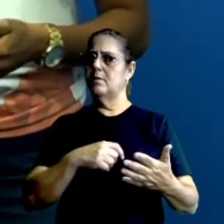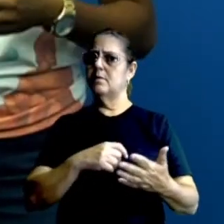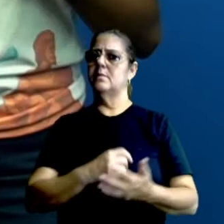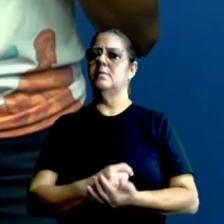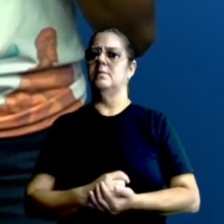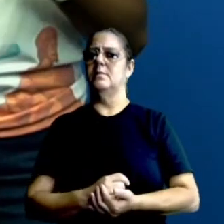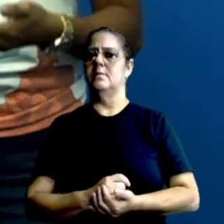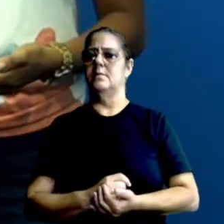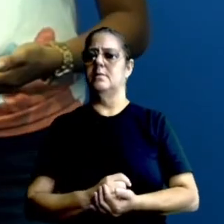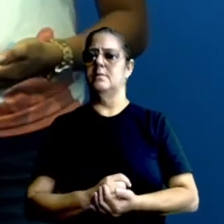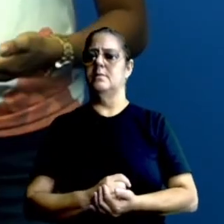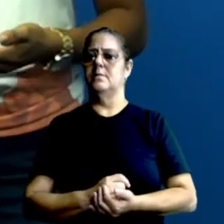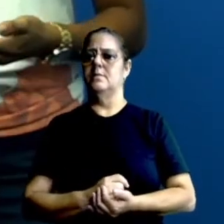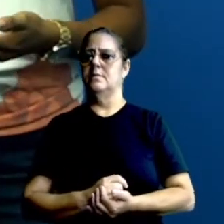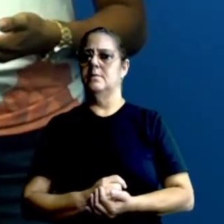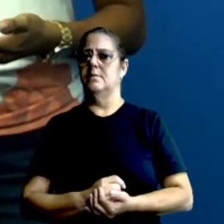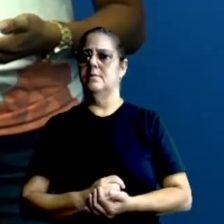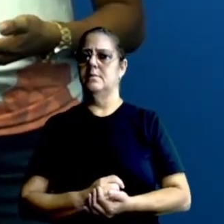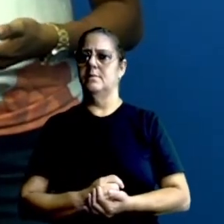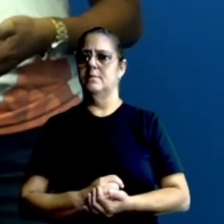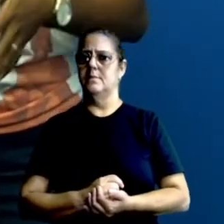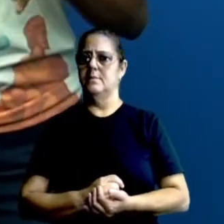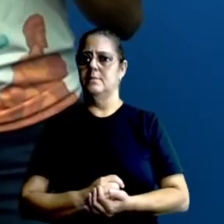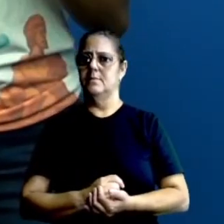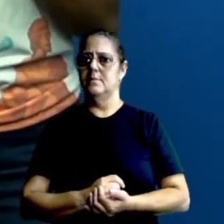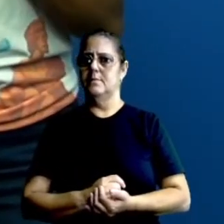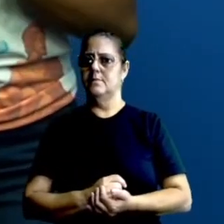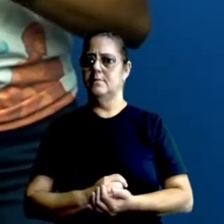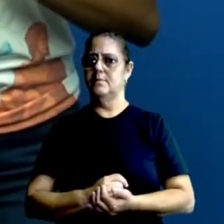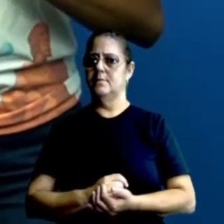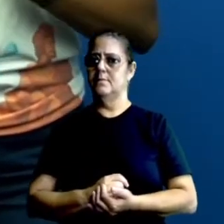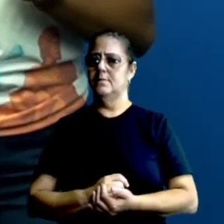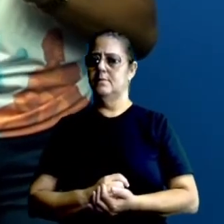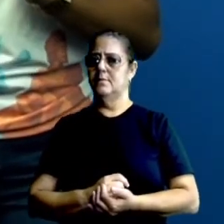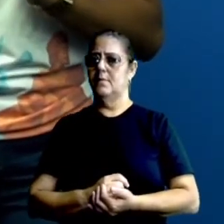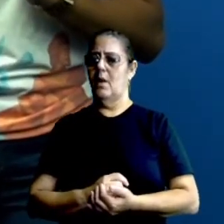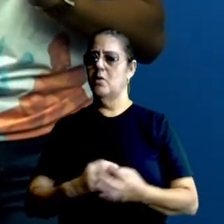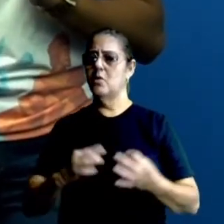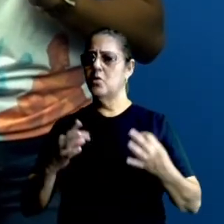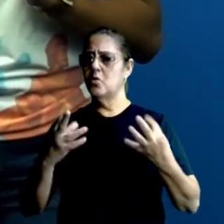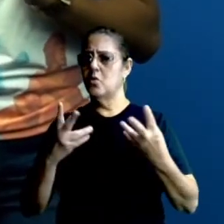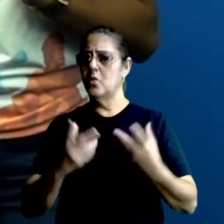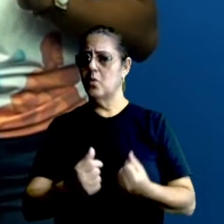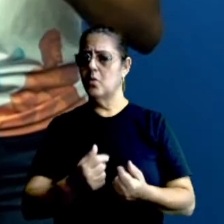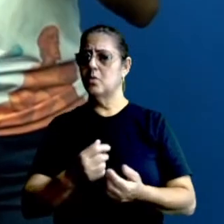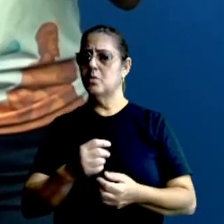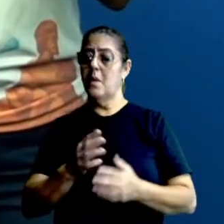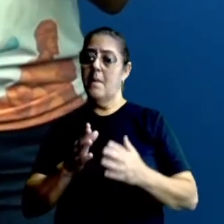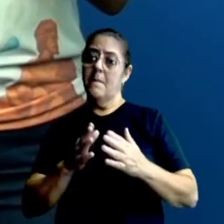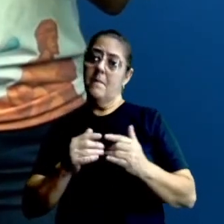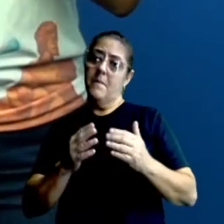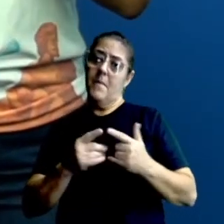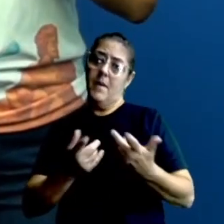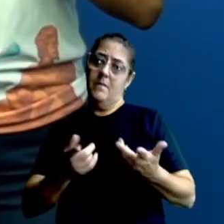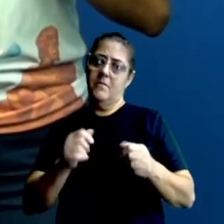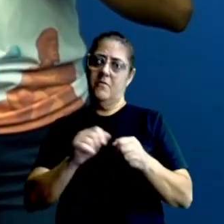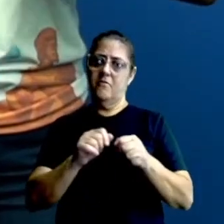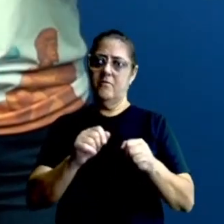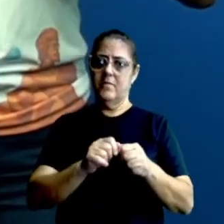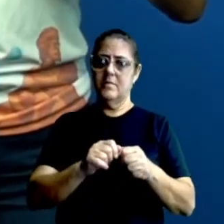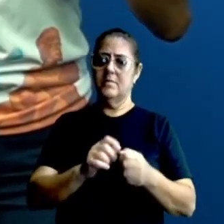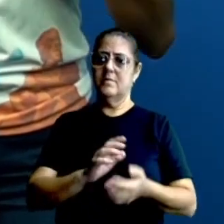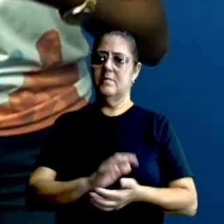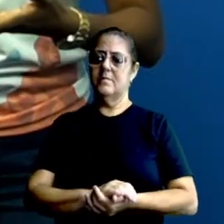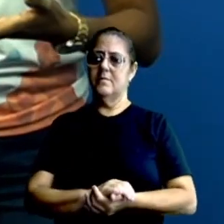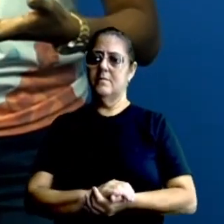hi hi correto e todo mundo pede para você fazer isso eu já pedi viu alguma